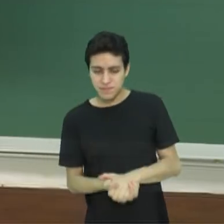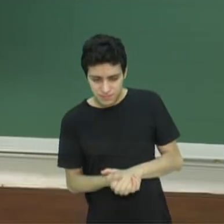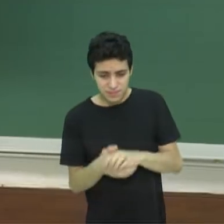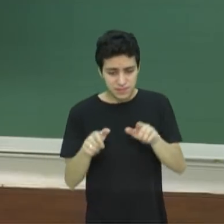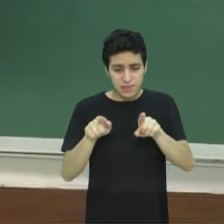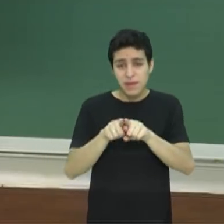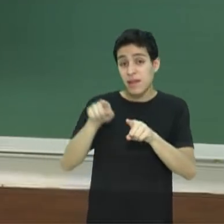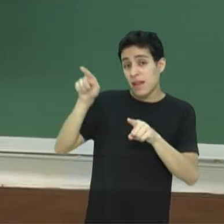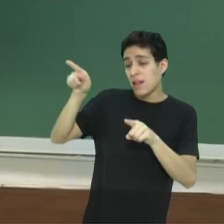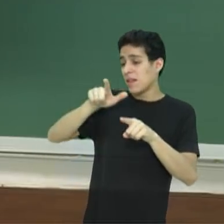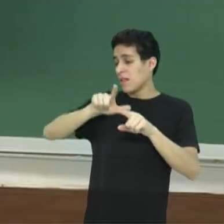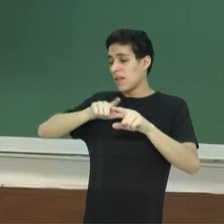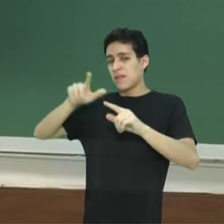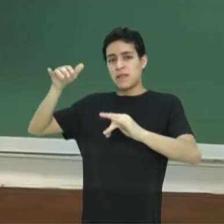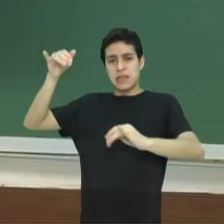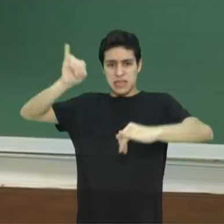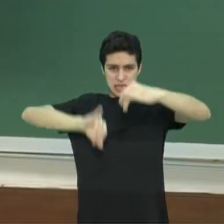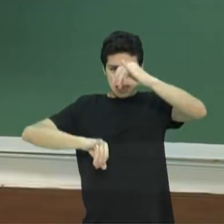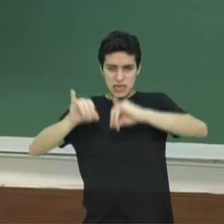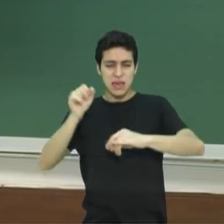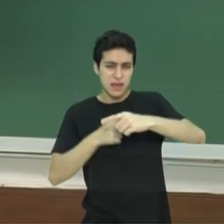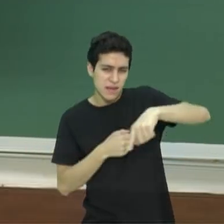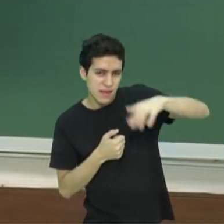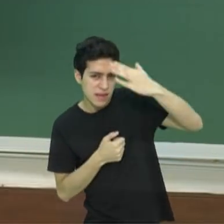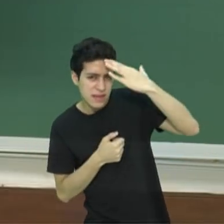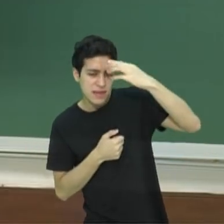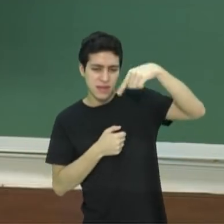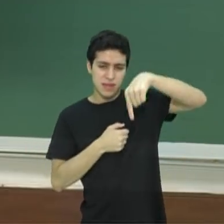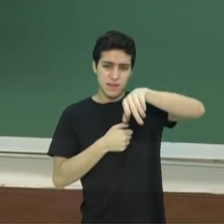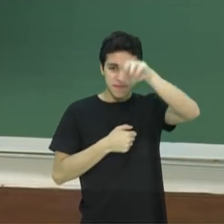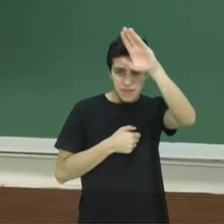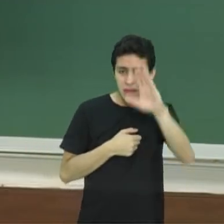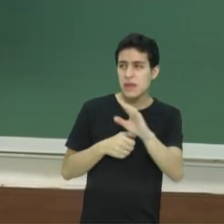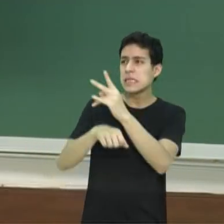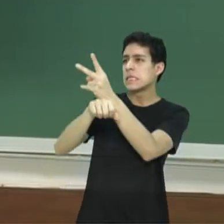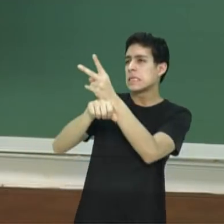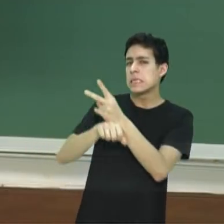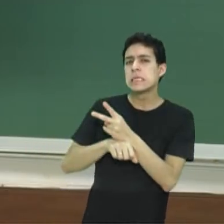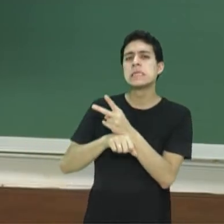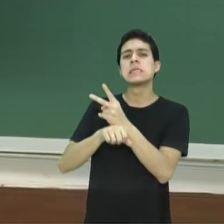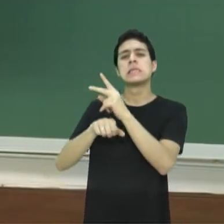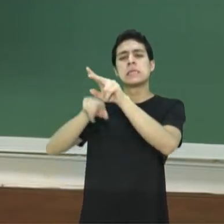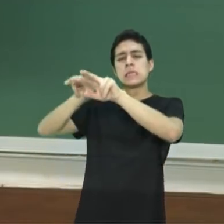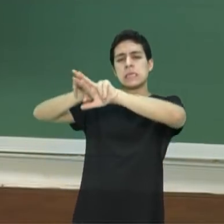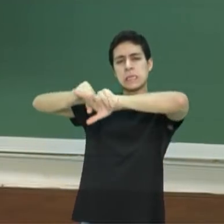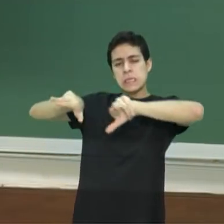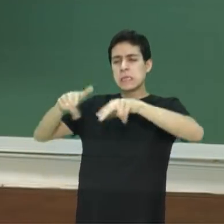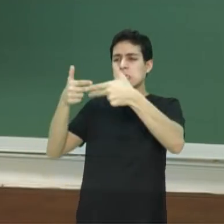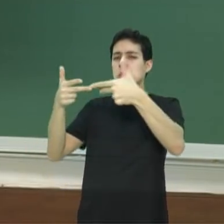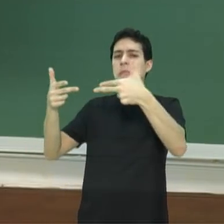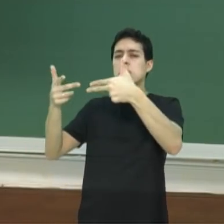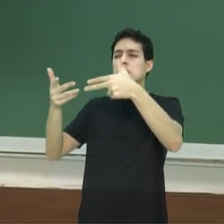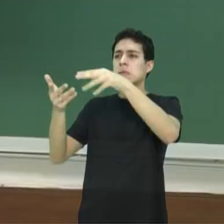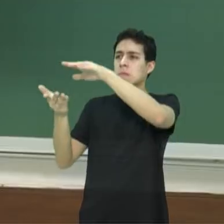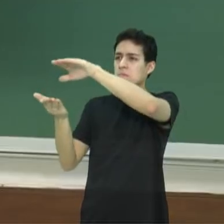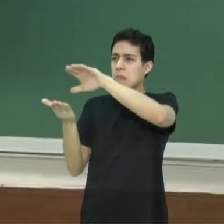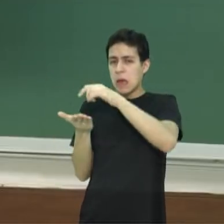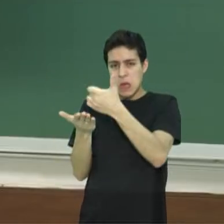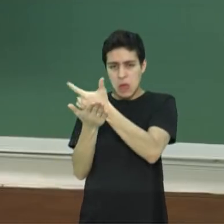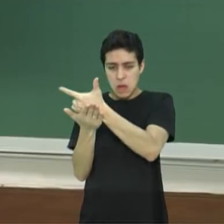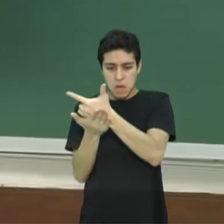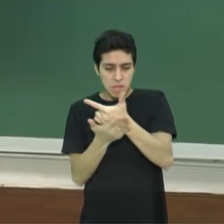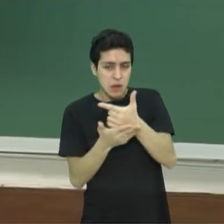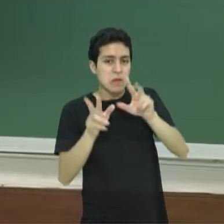importa muito produto lá para produção de medicamentos. A indústria têxtil, que ainda é muito forte.